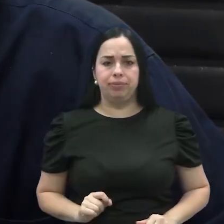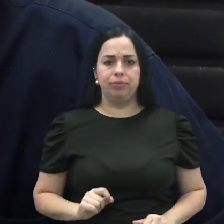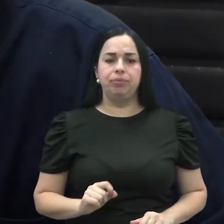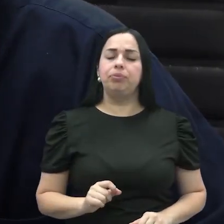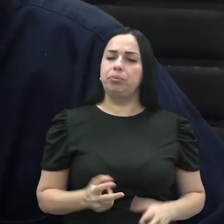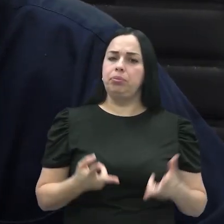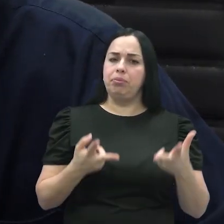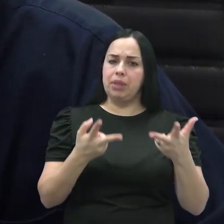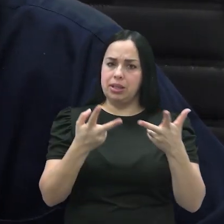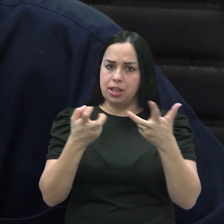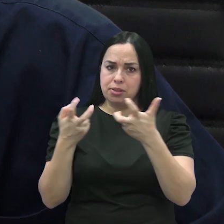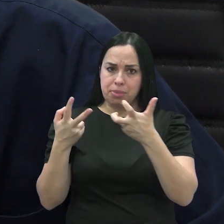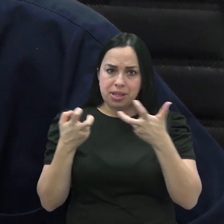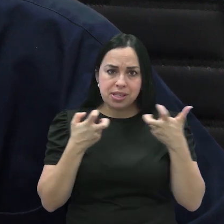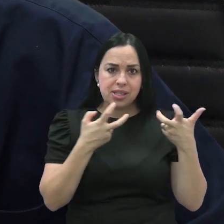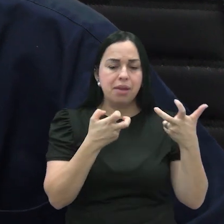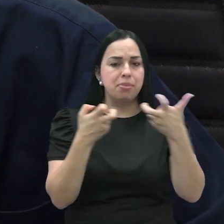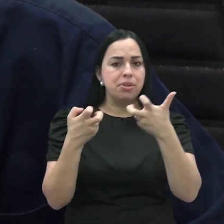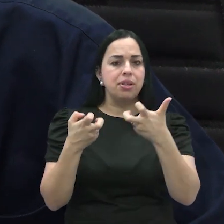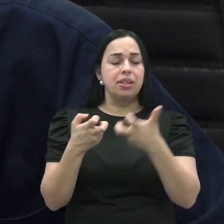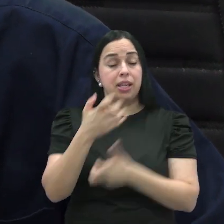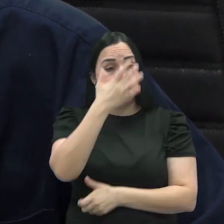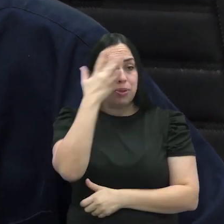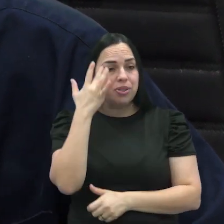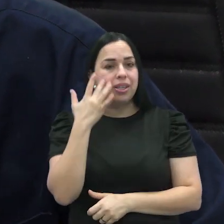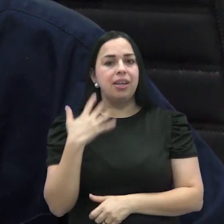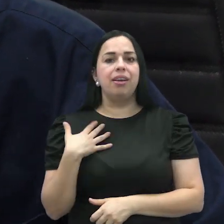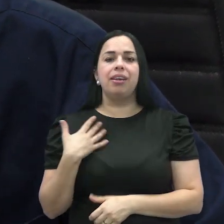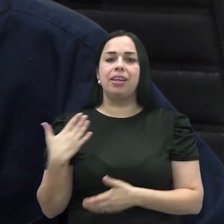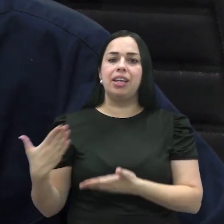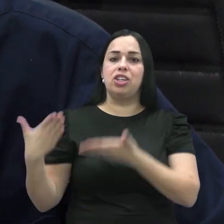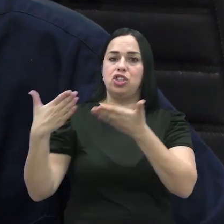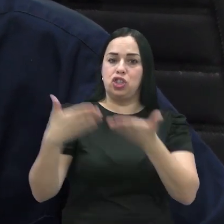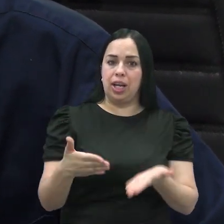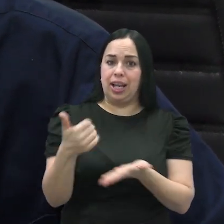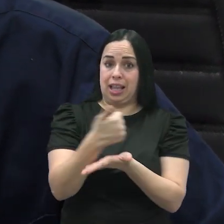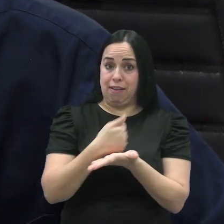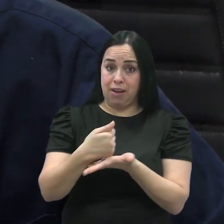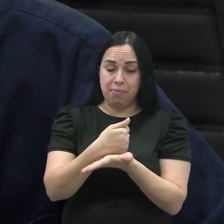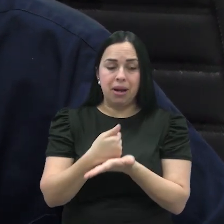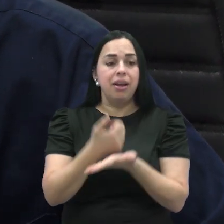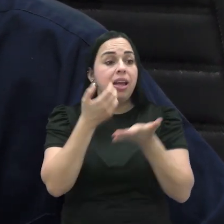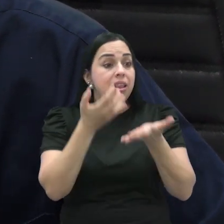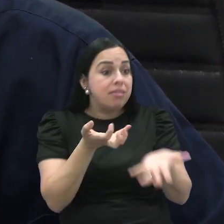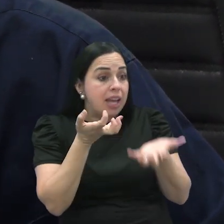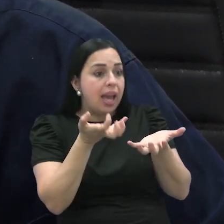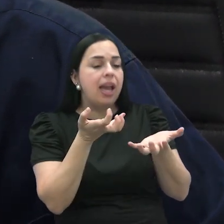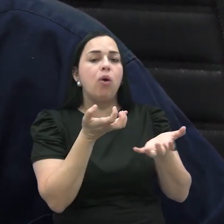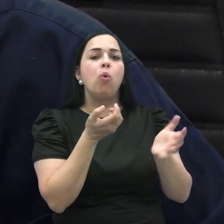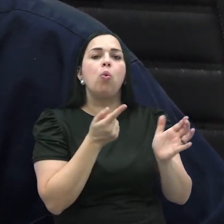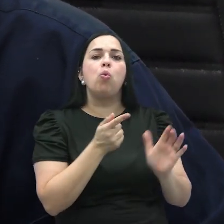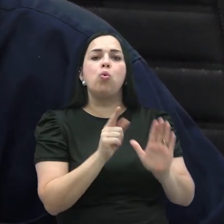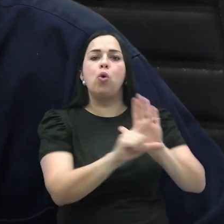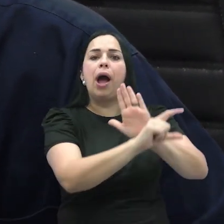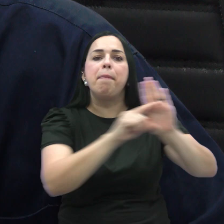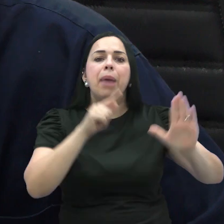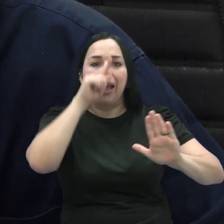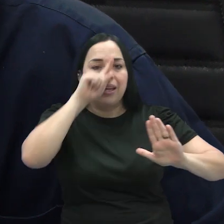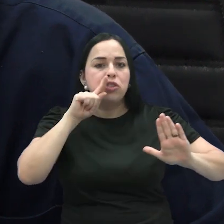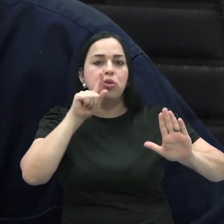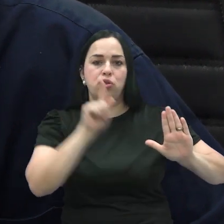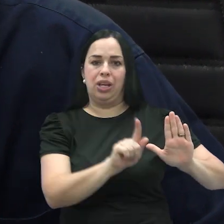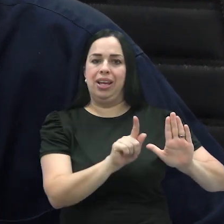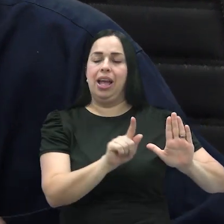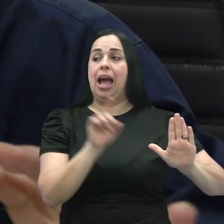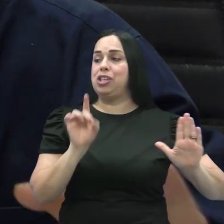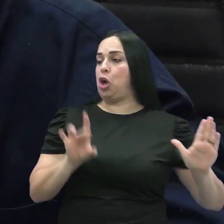A gente sente também das pessoas que vão buscar os medicamentos, né, que eles querem encontrar o genérico, né? Eles não têm